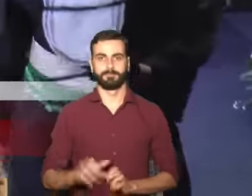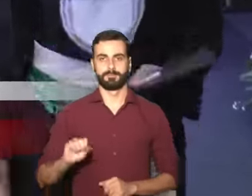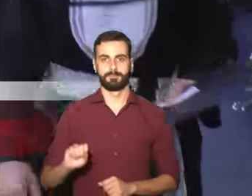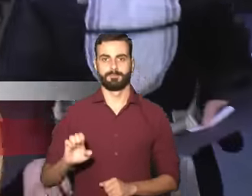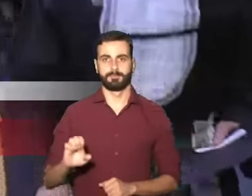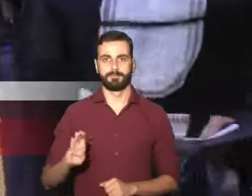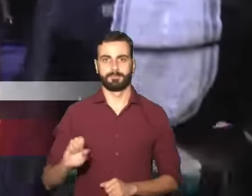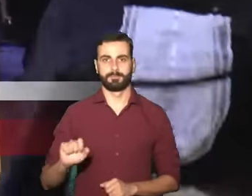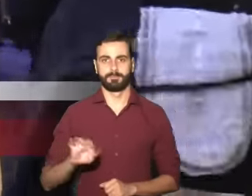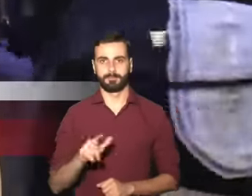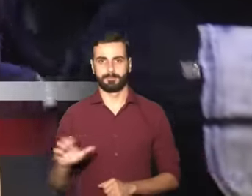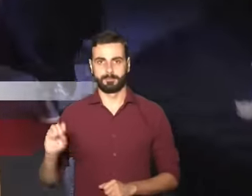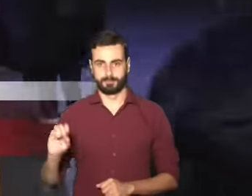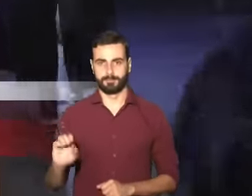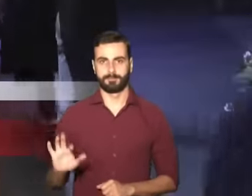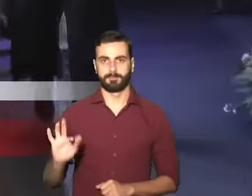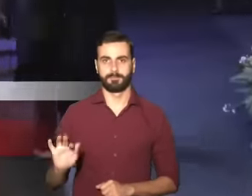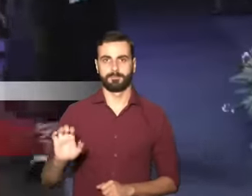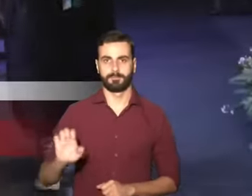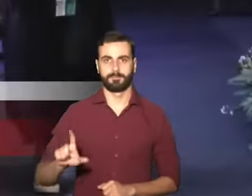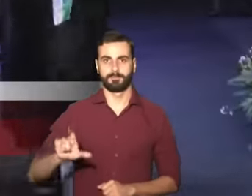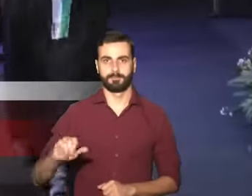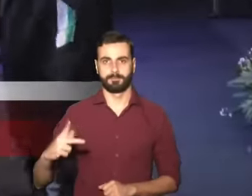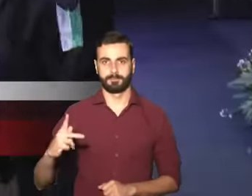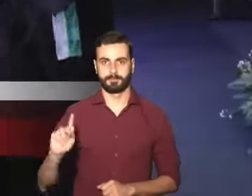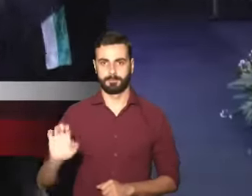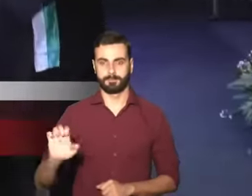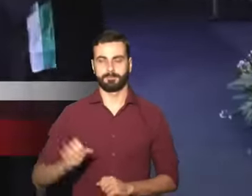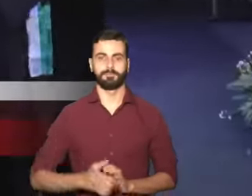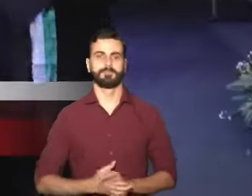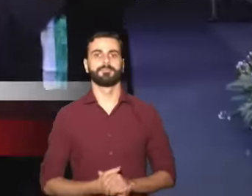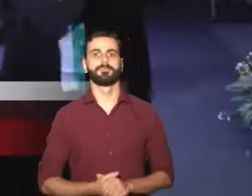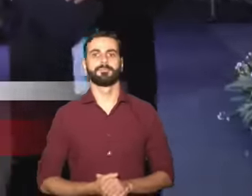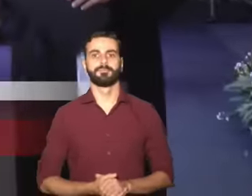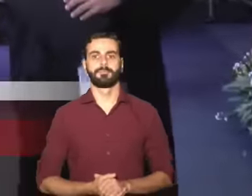Sebastião Felipe Ferreira Costa.